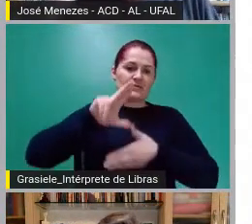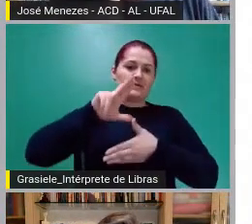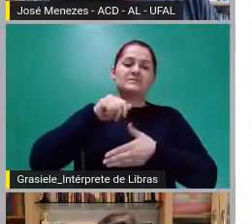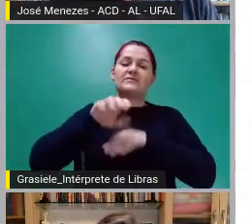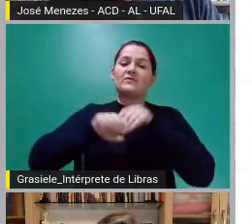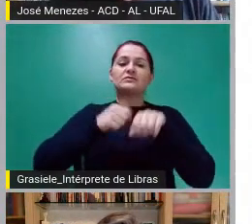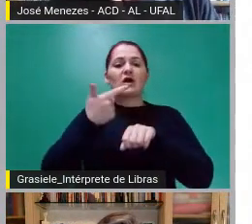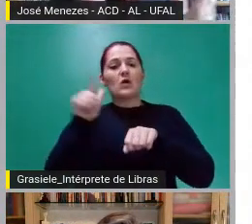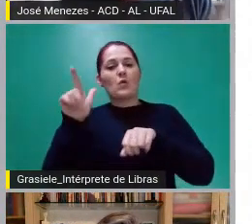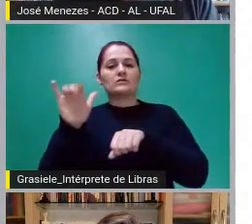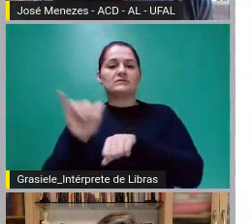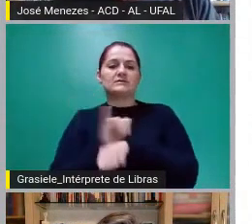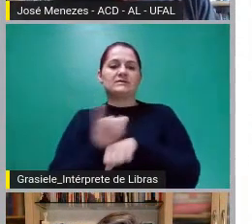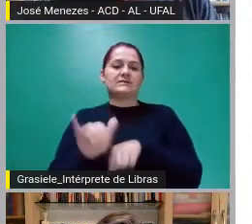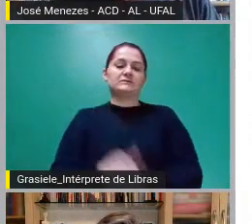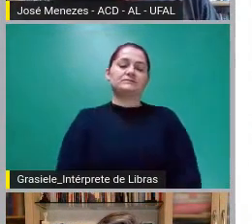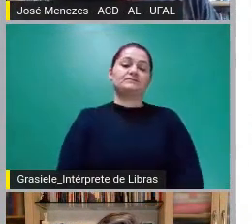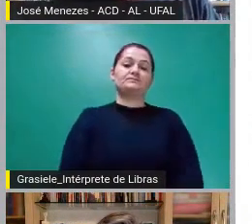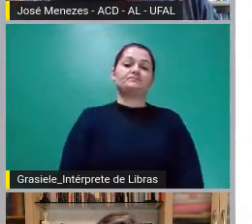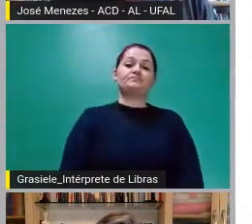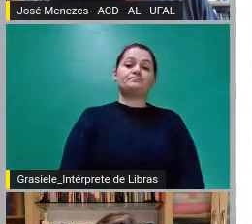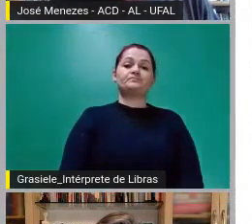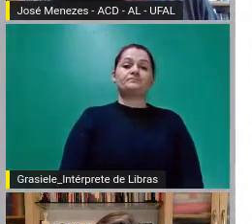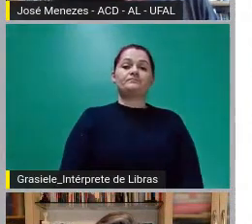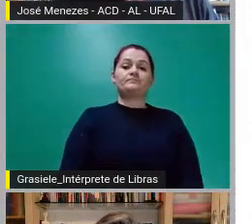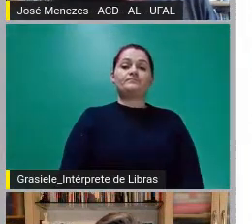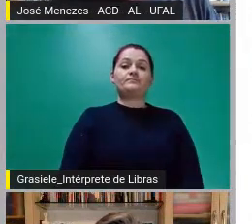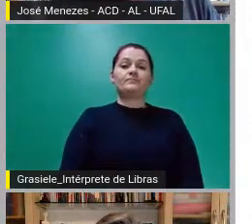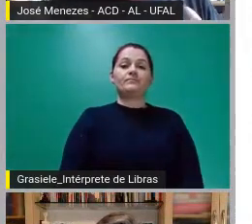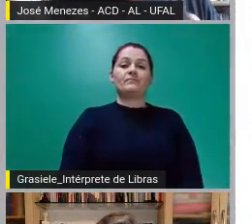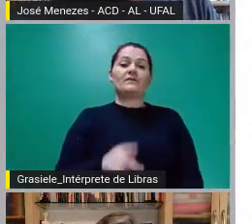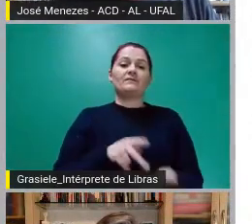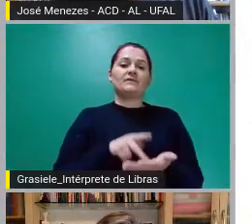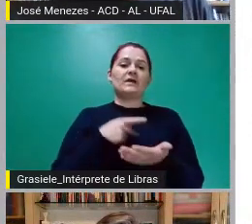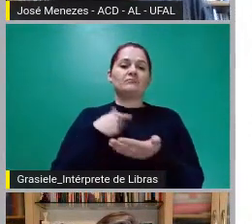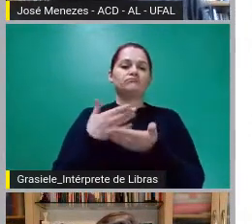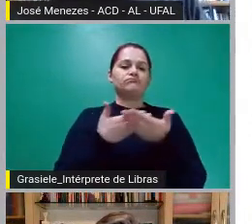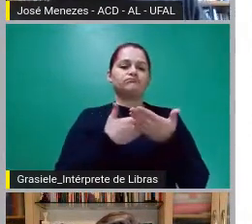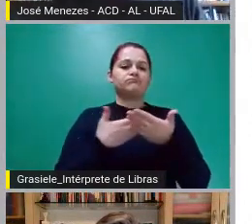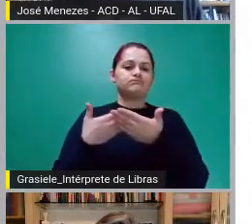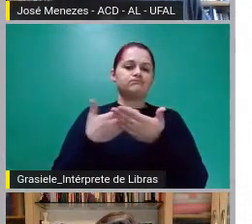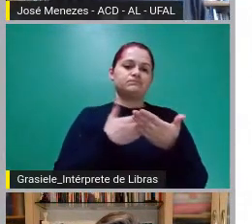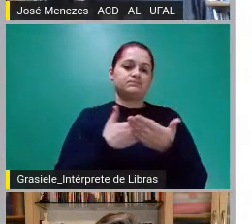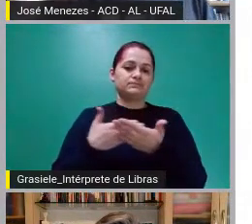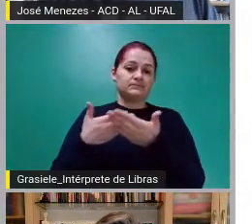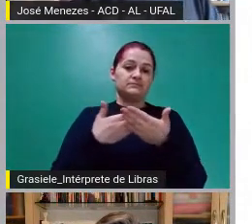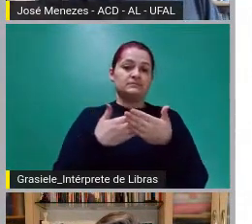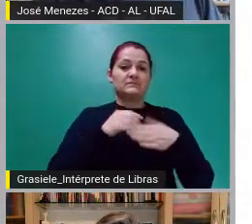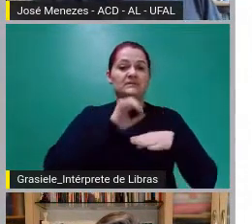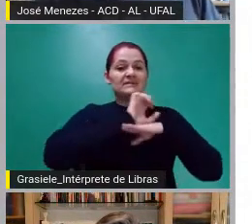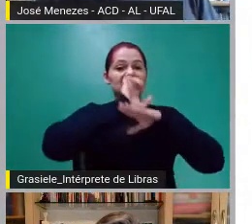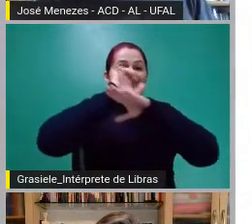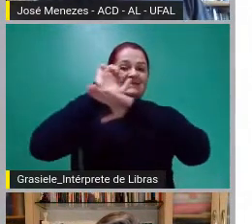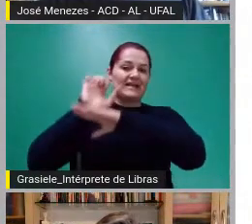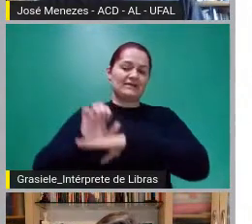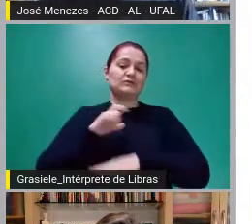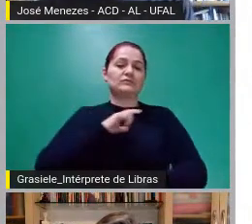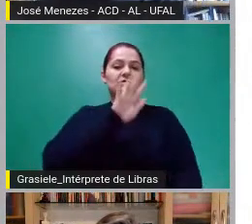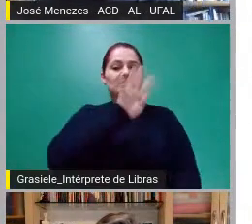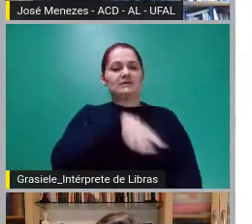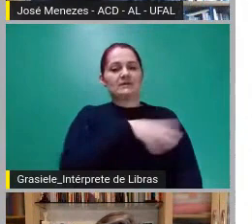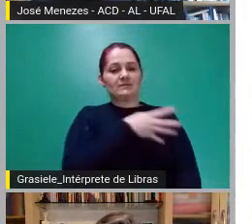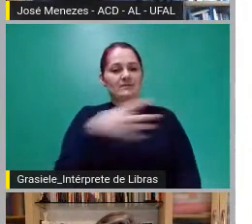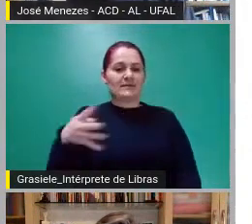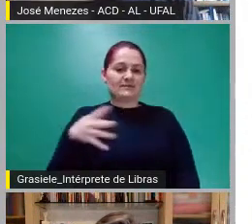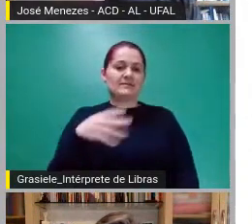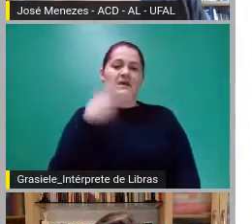um estudo semelhante ao que Maria Lúcia tinha feito. Eu peguei todos os estados, a planilha que Maria Lúcia utilizou,